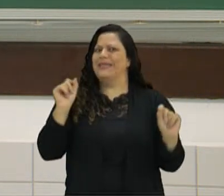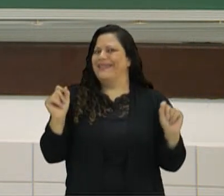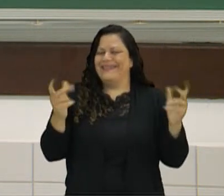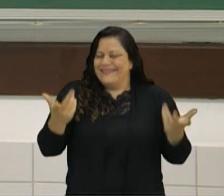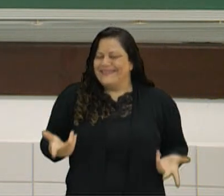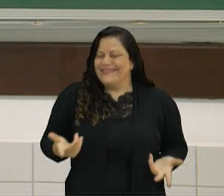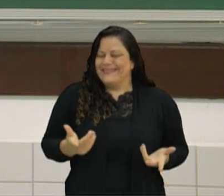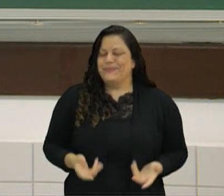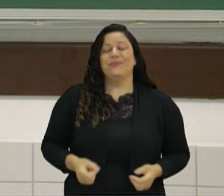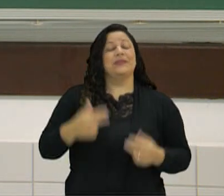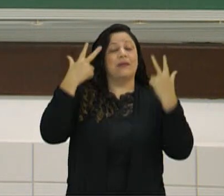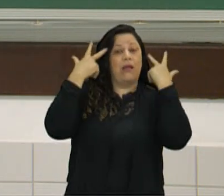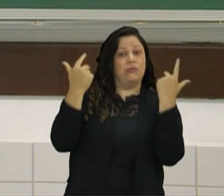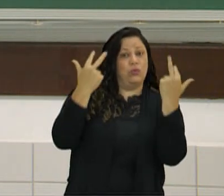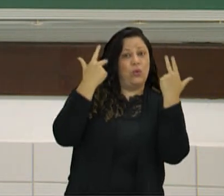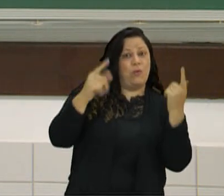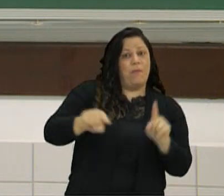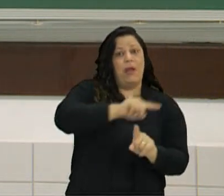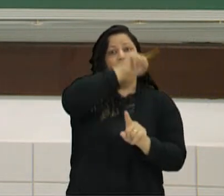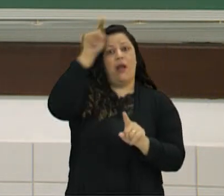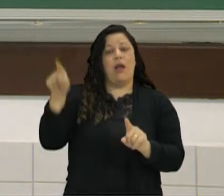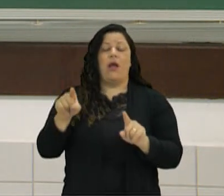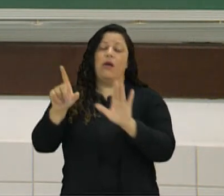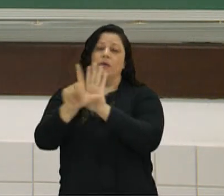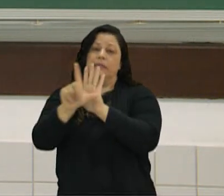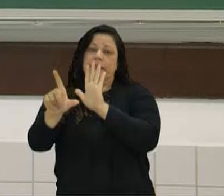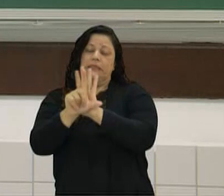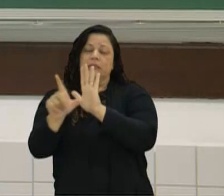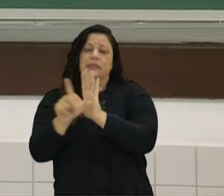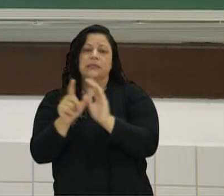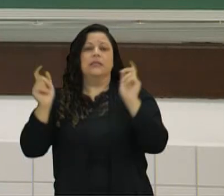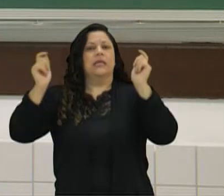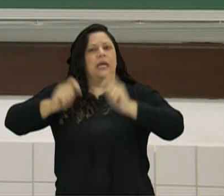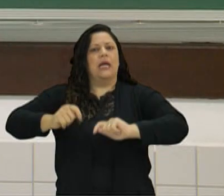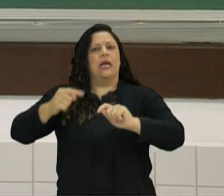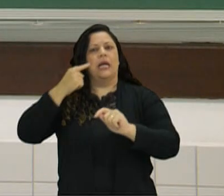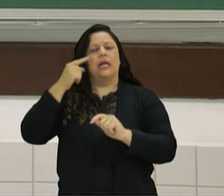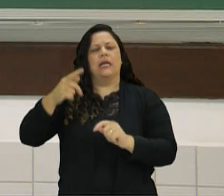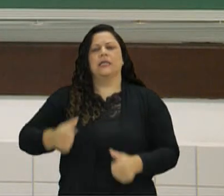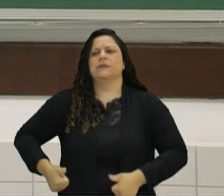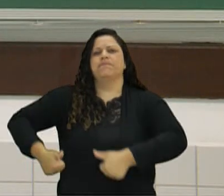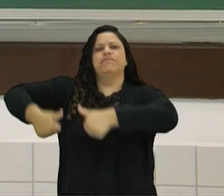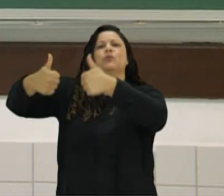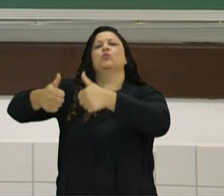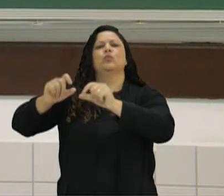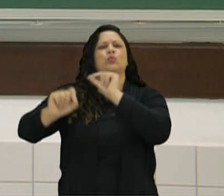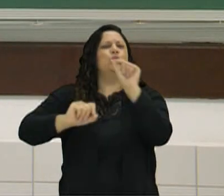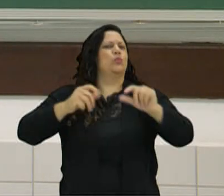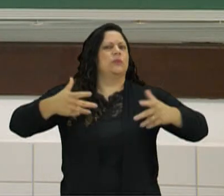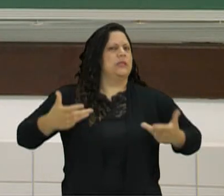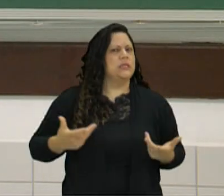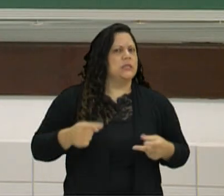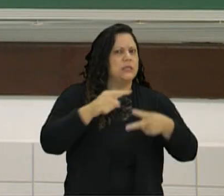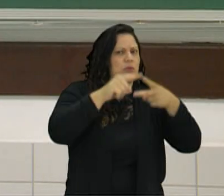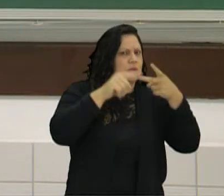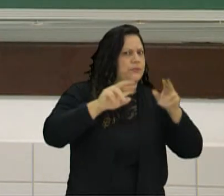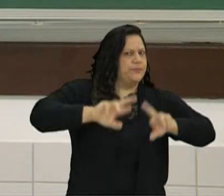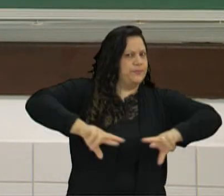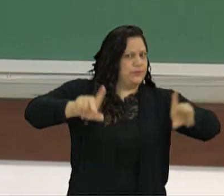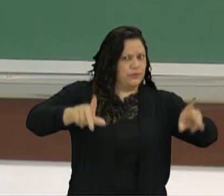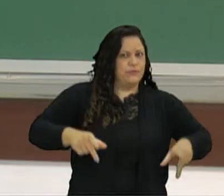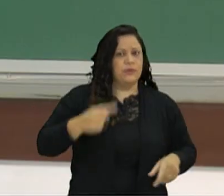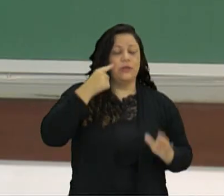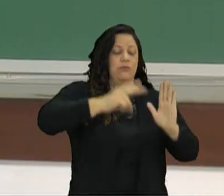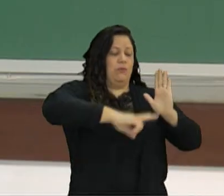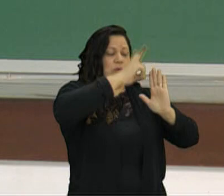leis naturais e o que são as chamadas leis positivas. Vamos ler juntos aqui o slide para